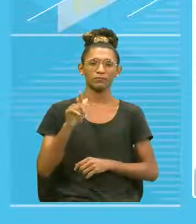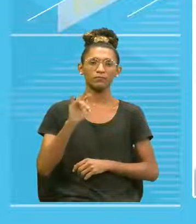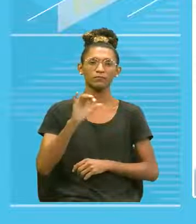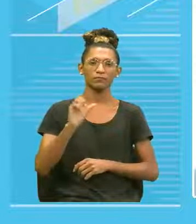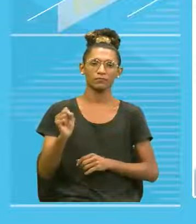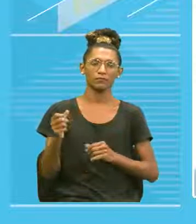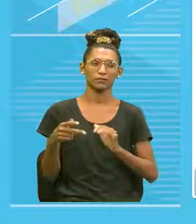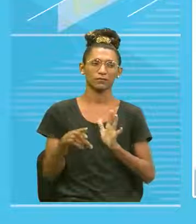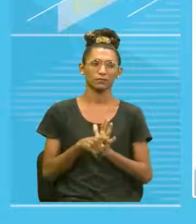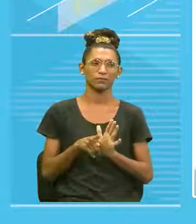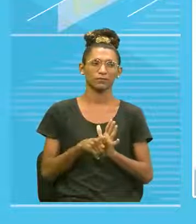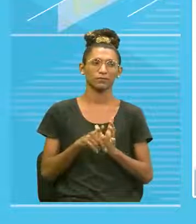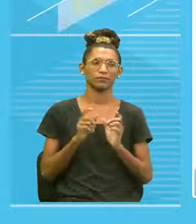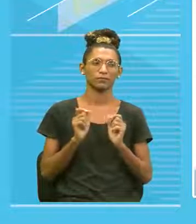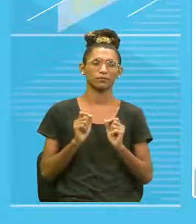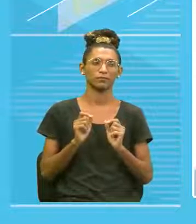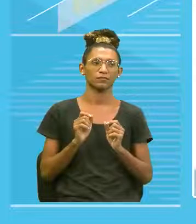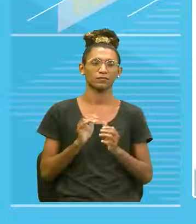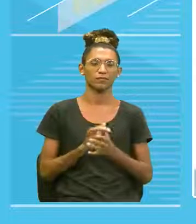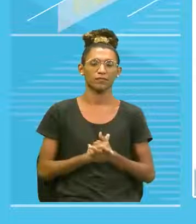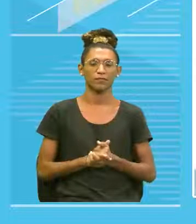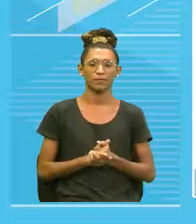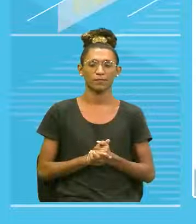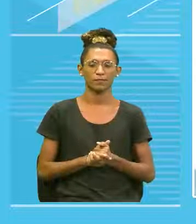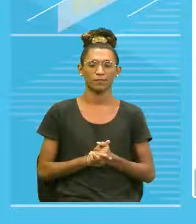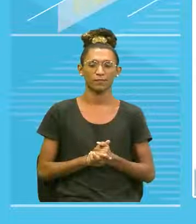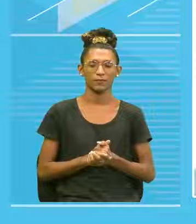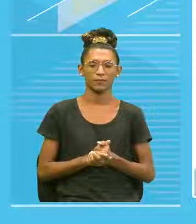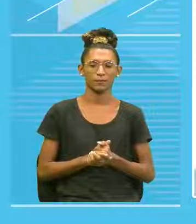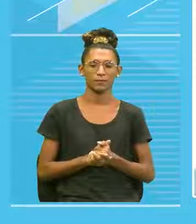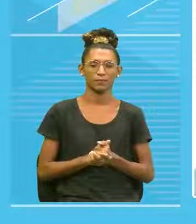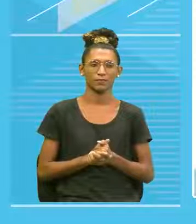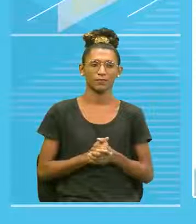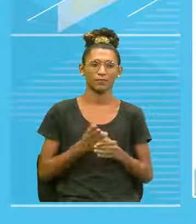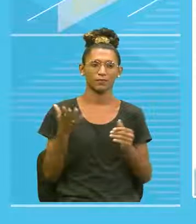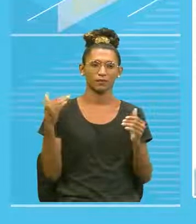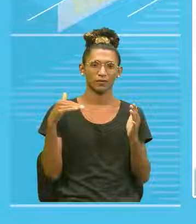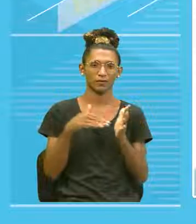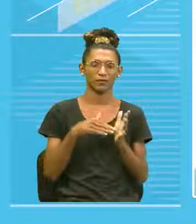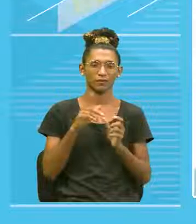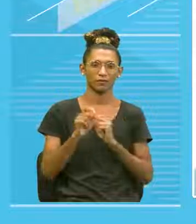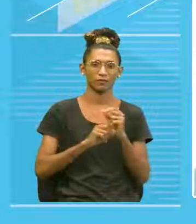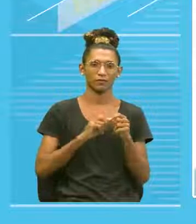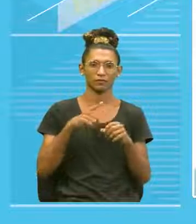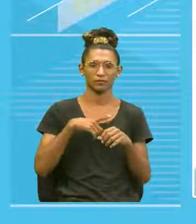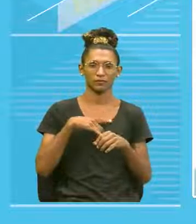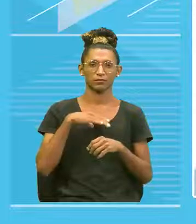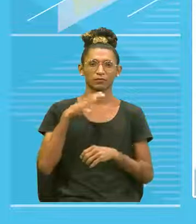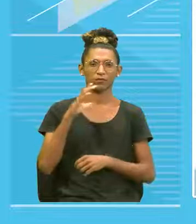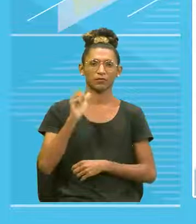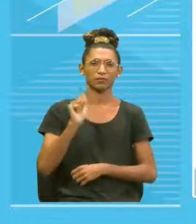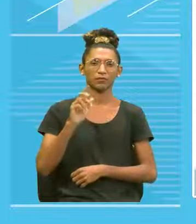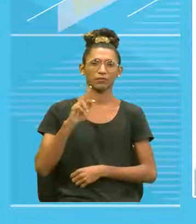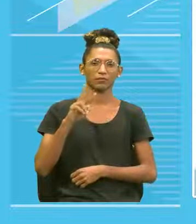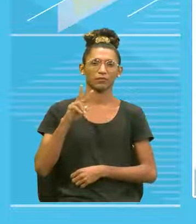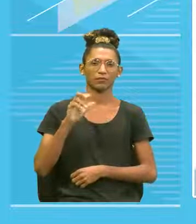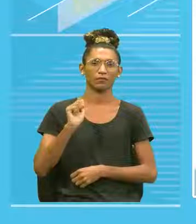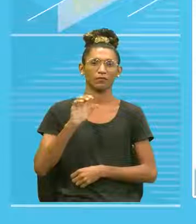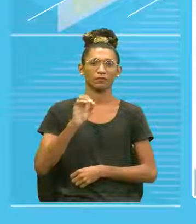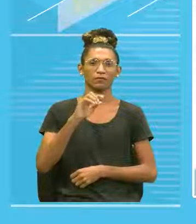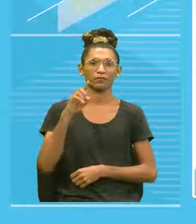gás de seres vivos a e por último carvão vegetal